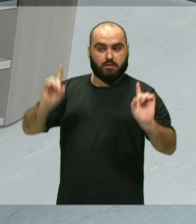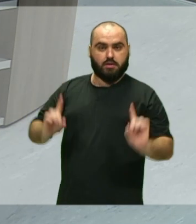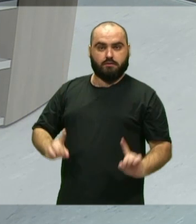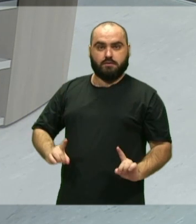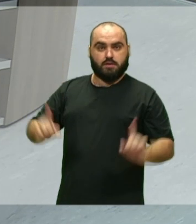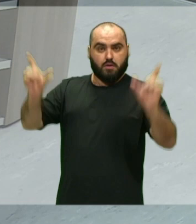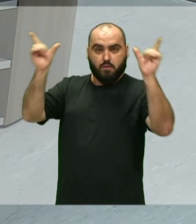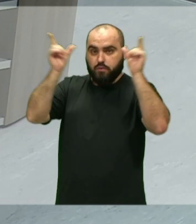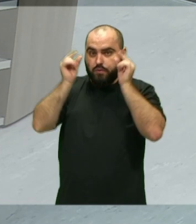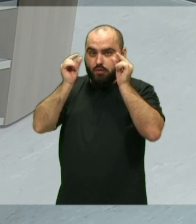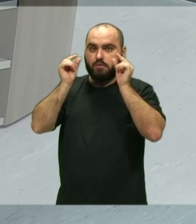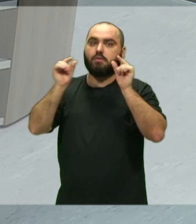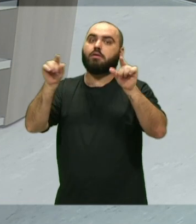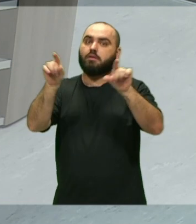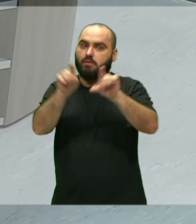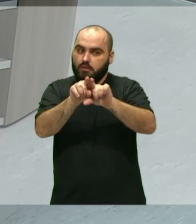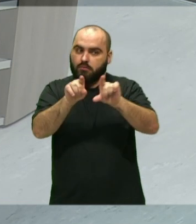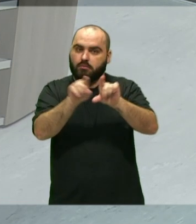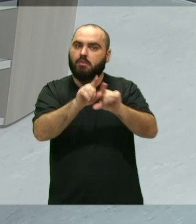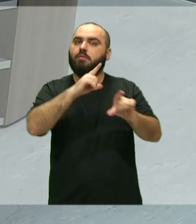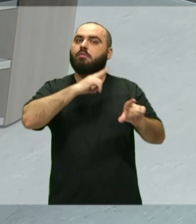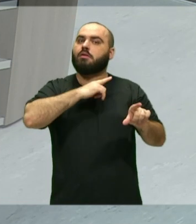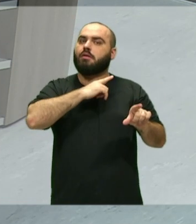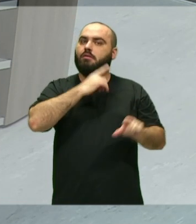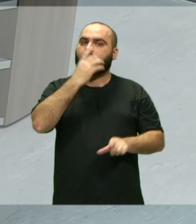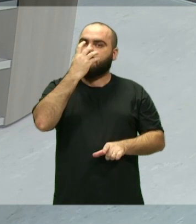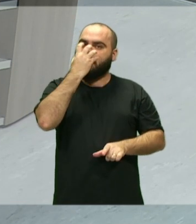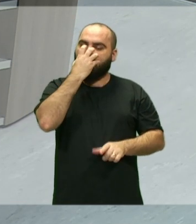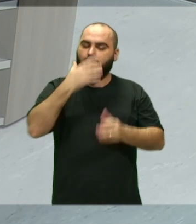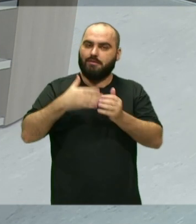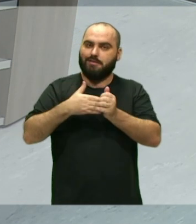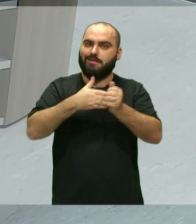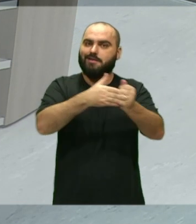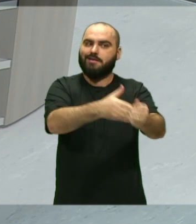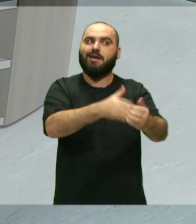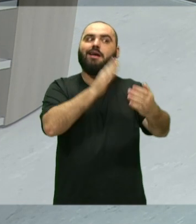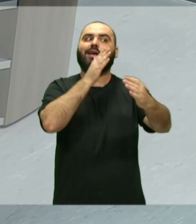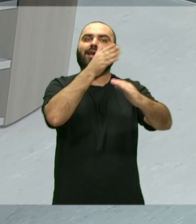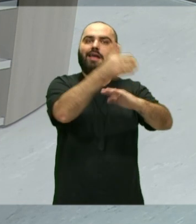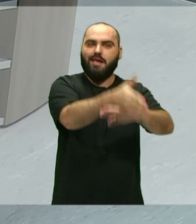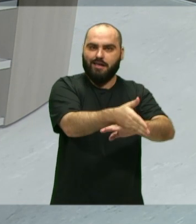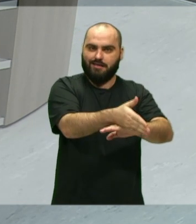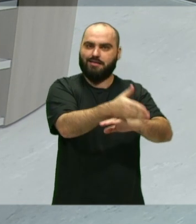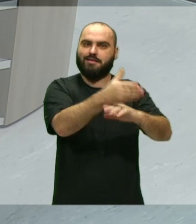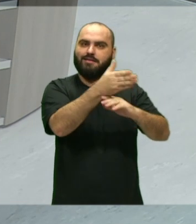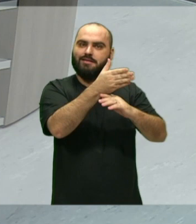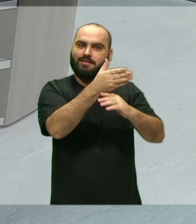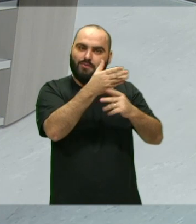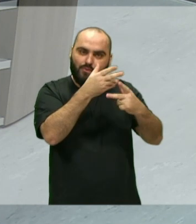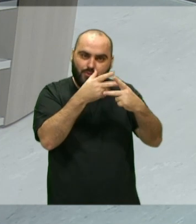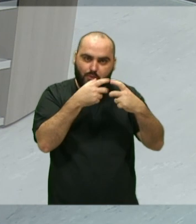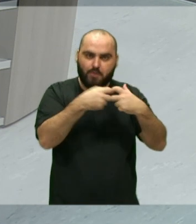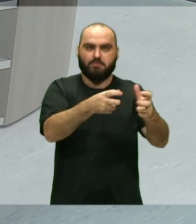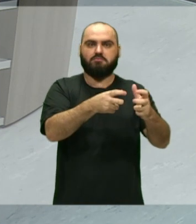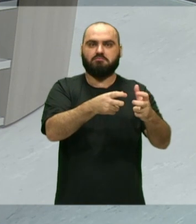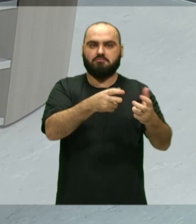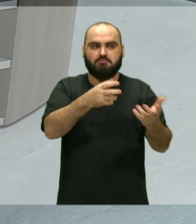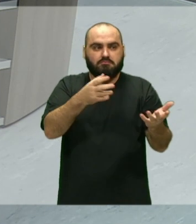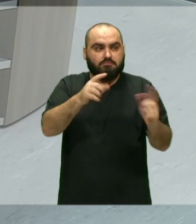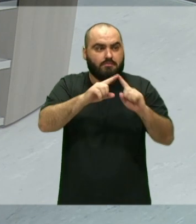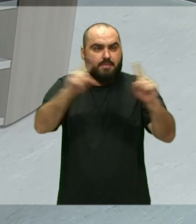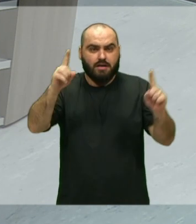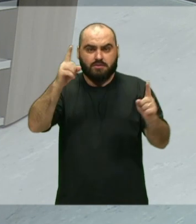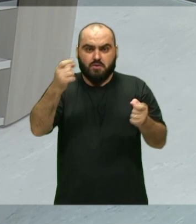deficientes, e do deficiente a ter o cão-guia, e a entrar com ele no ônibus, as pessoas não param no